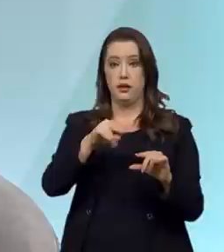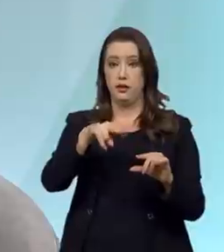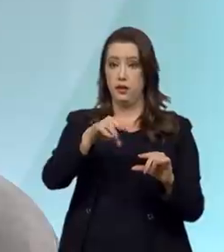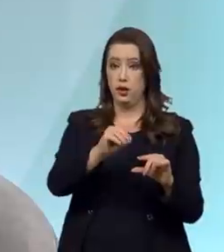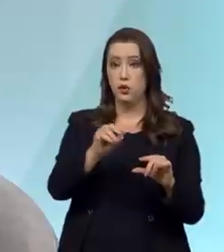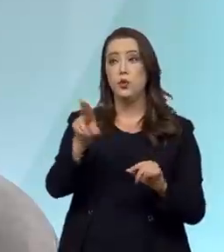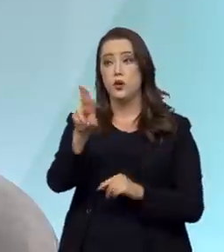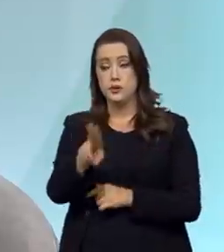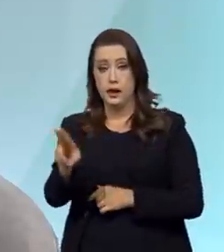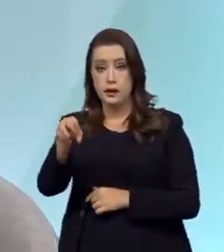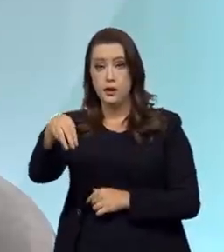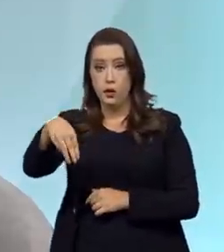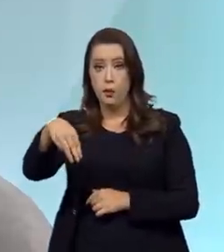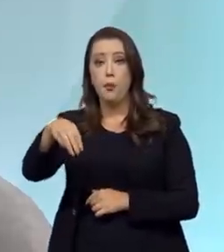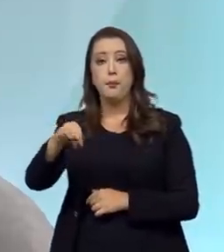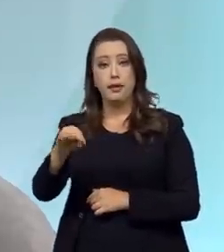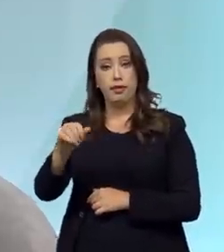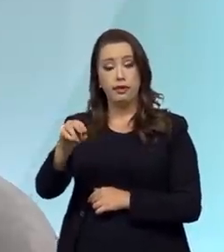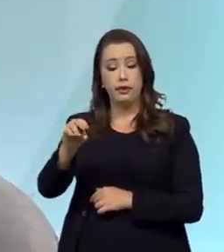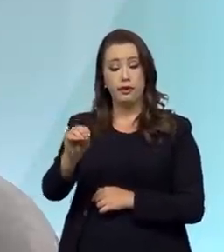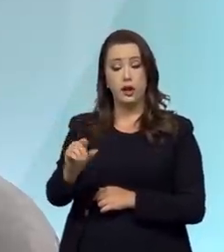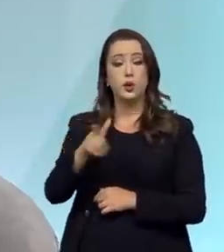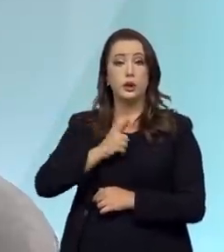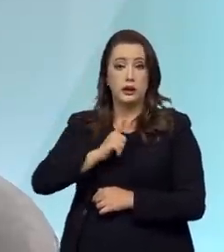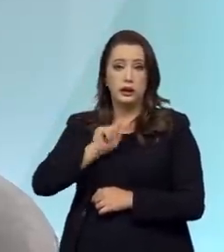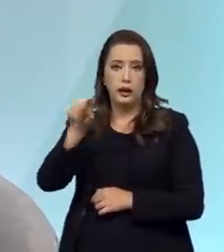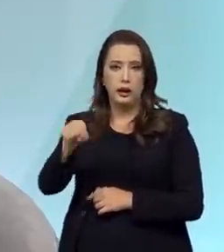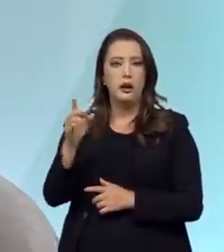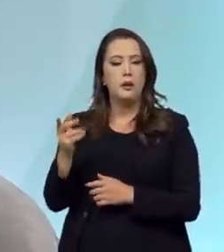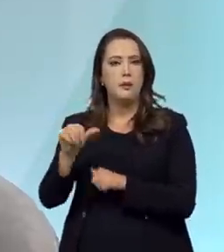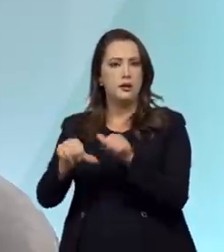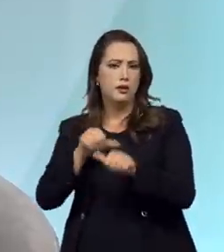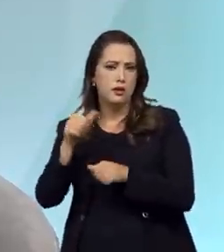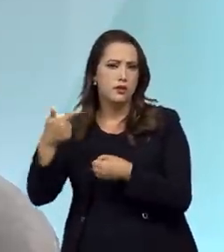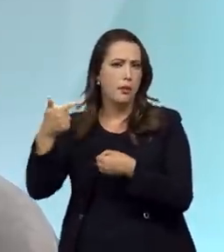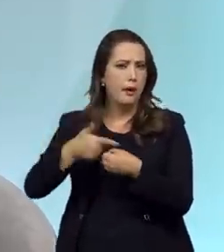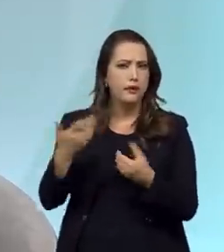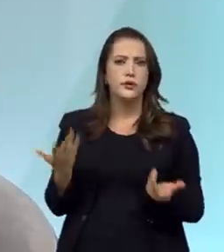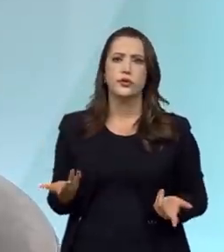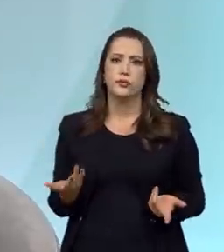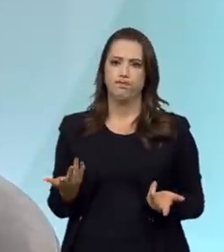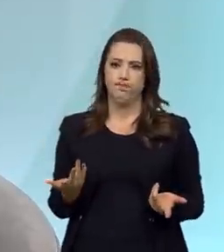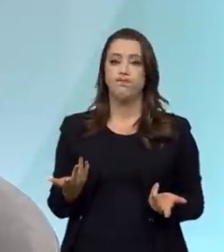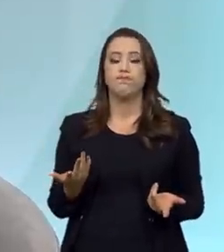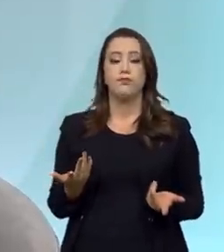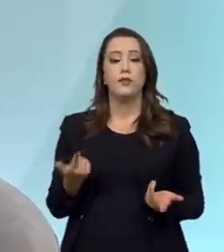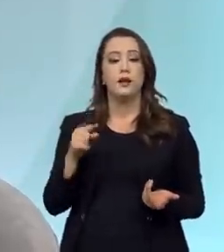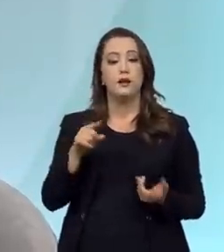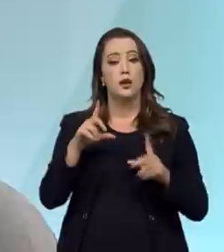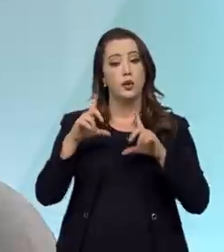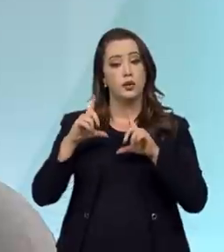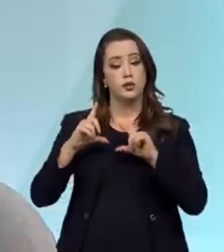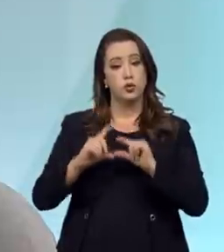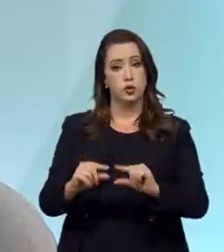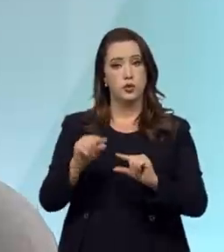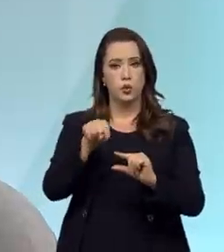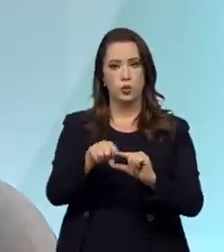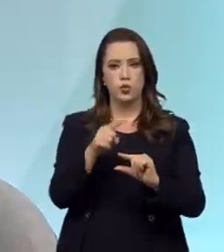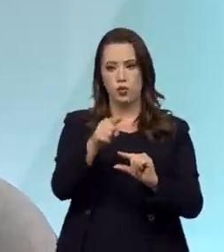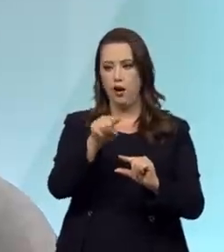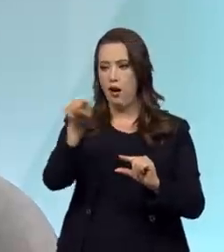essa atividade uma atividade que seria mais limpa porque daí eu tô usando menos combustível fóssil numa ponta e do outro lado tá me liberar